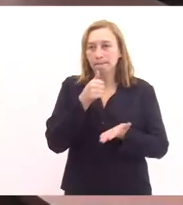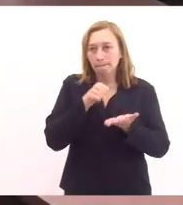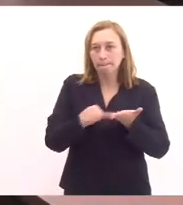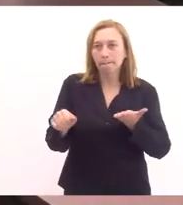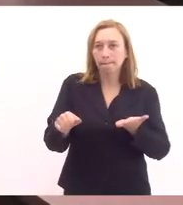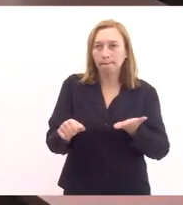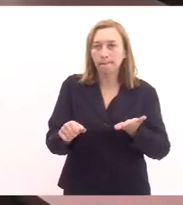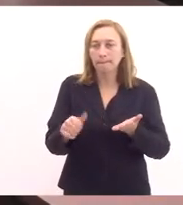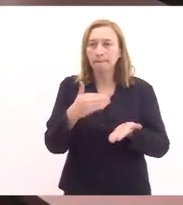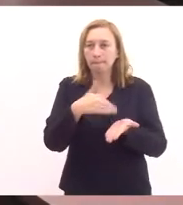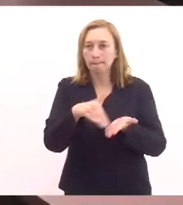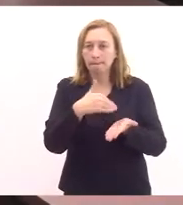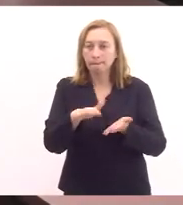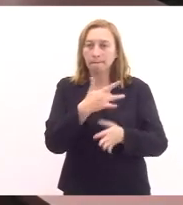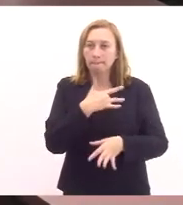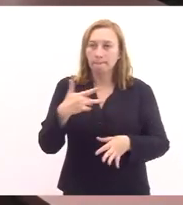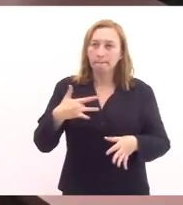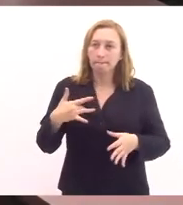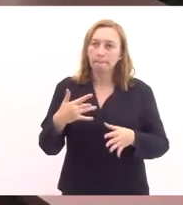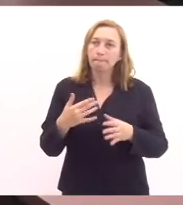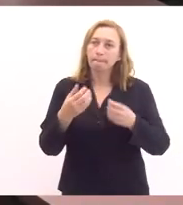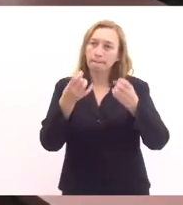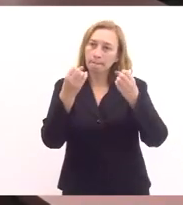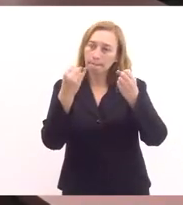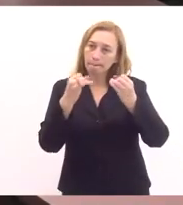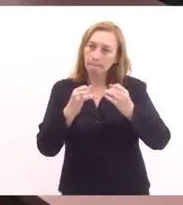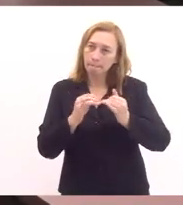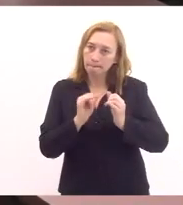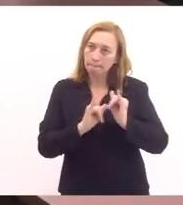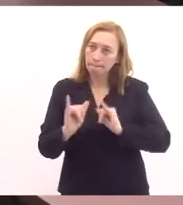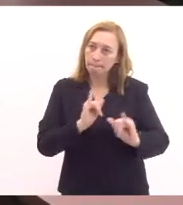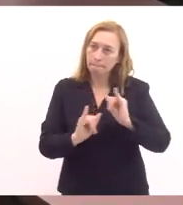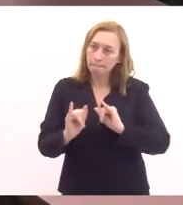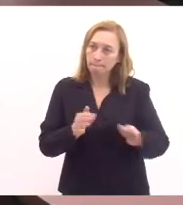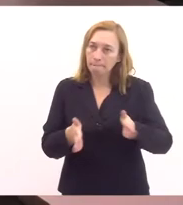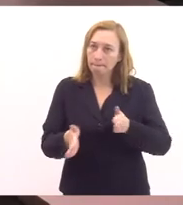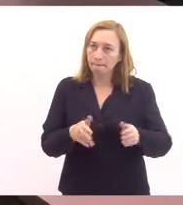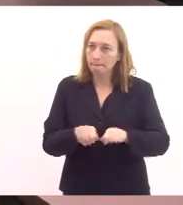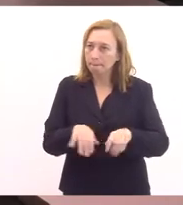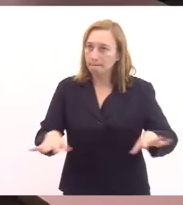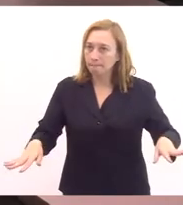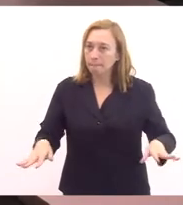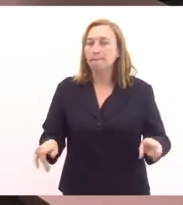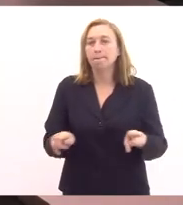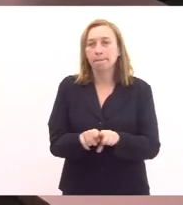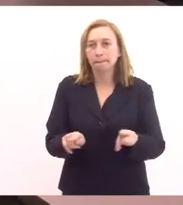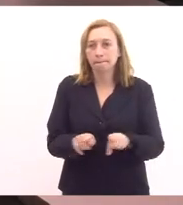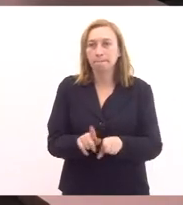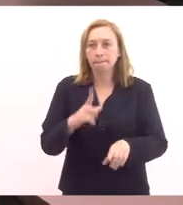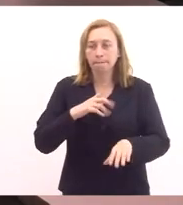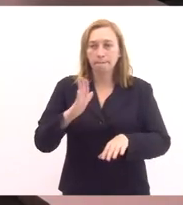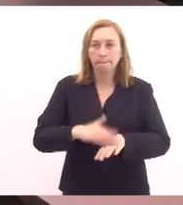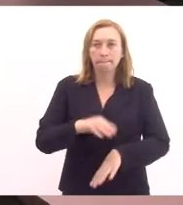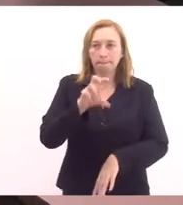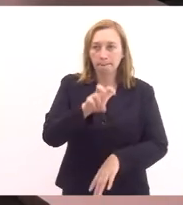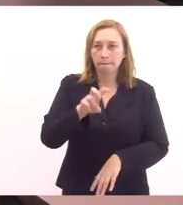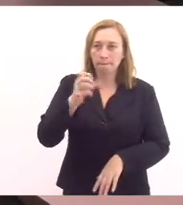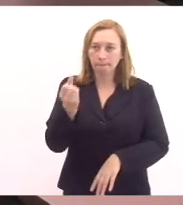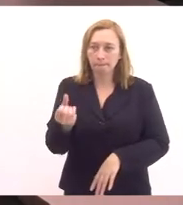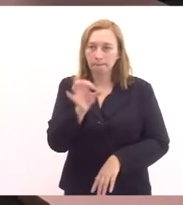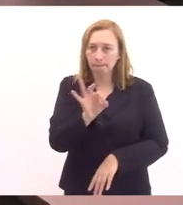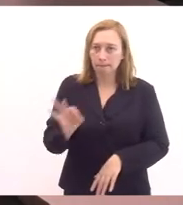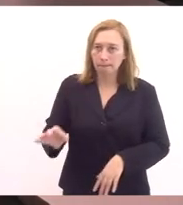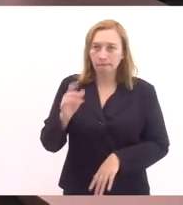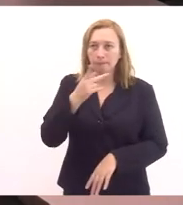secretaria de saúde né onde elas trazem esses dados compilados do período da pandemia né que também tiveram mais de 56 por